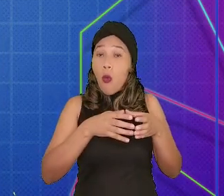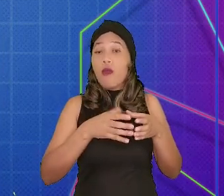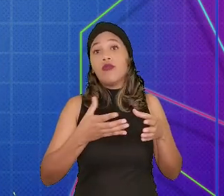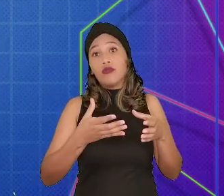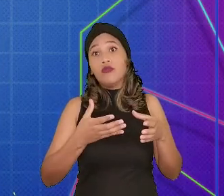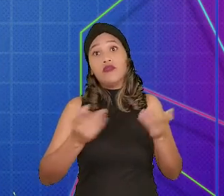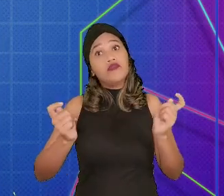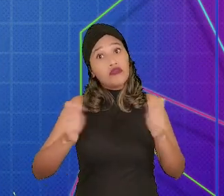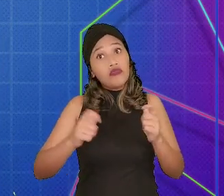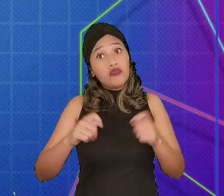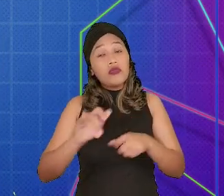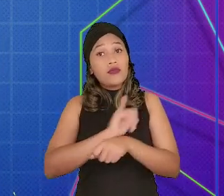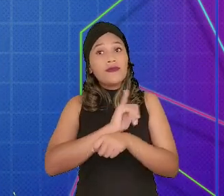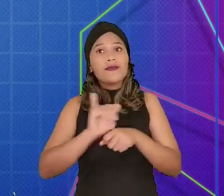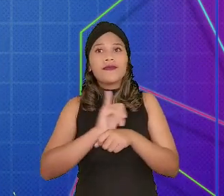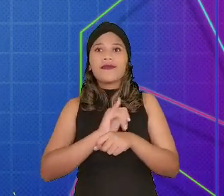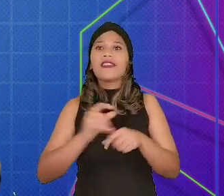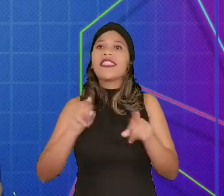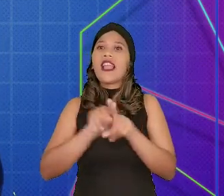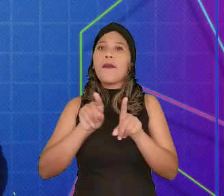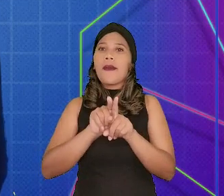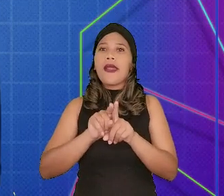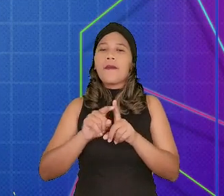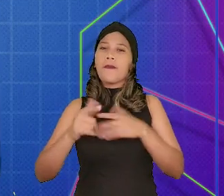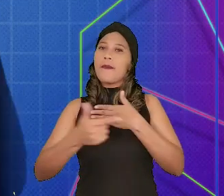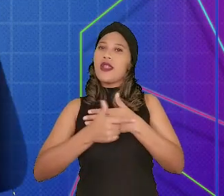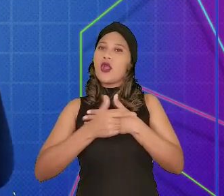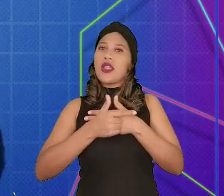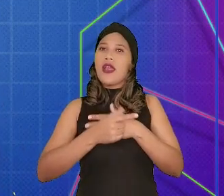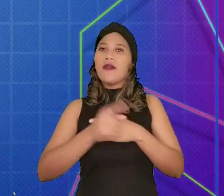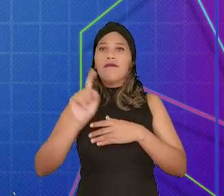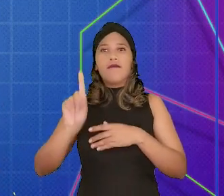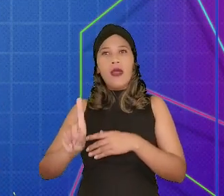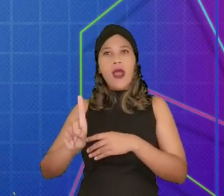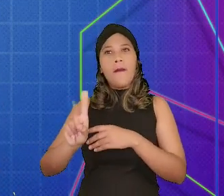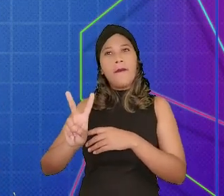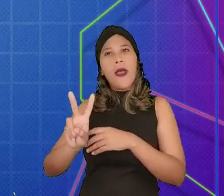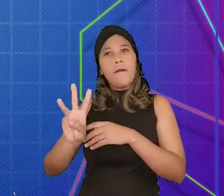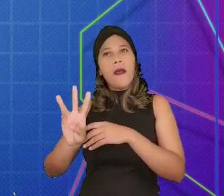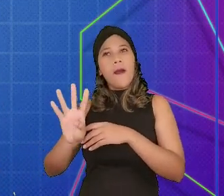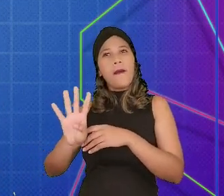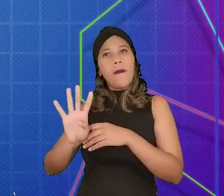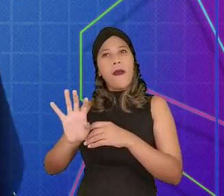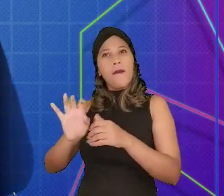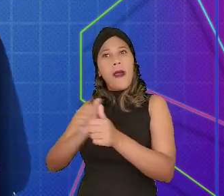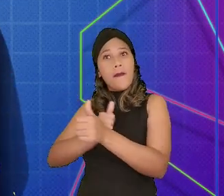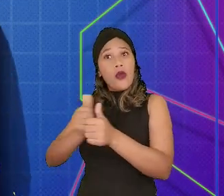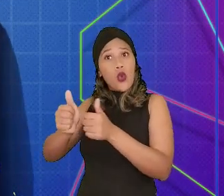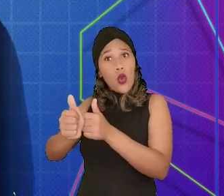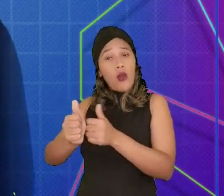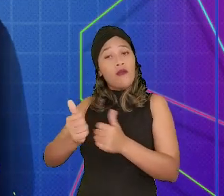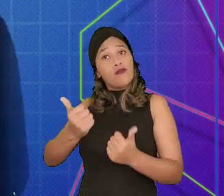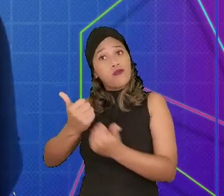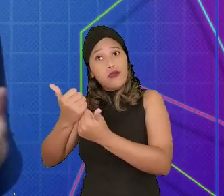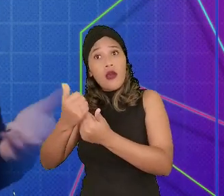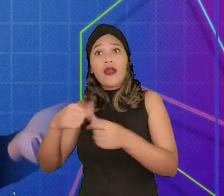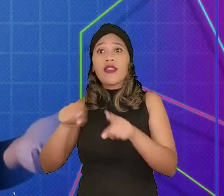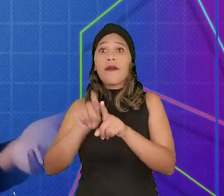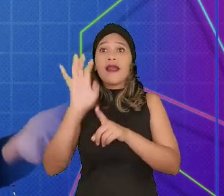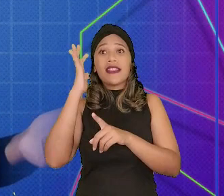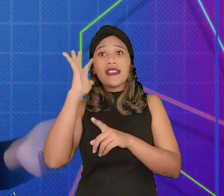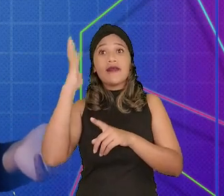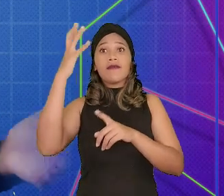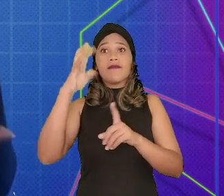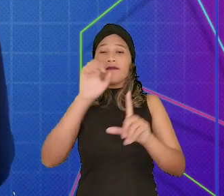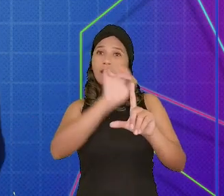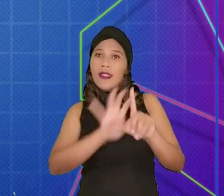grande poder. Os personagens secundários, geralmente aliados do protagonista. O universo e seus cenários. Definição